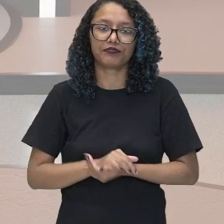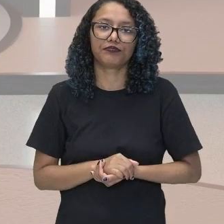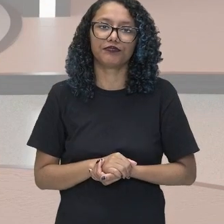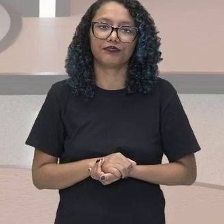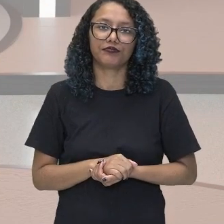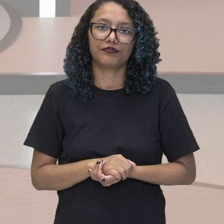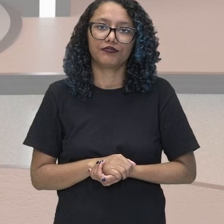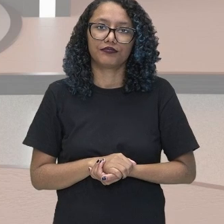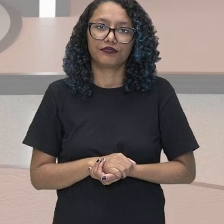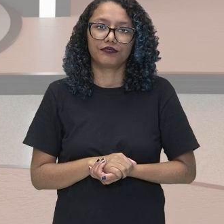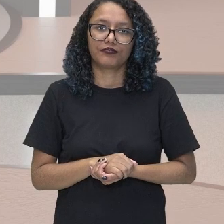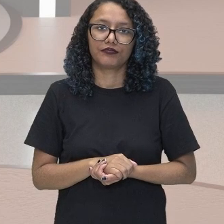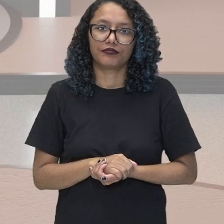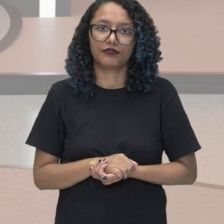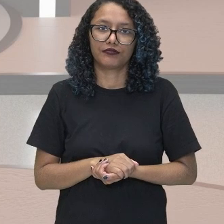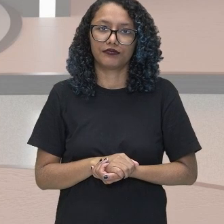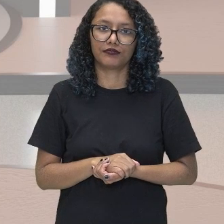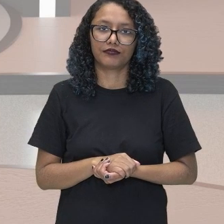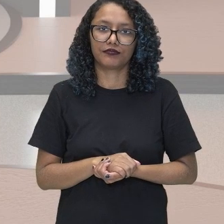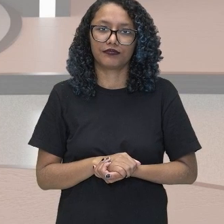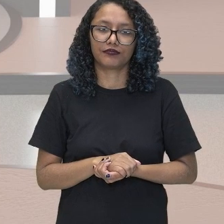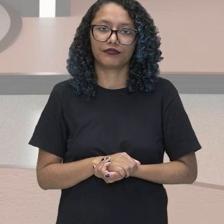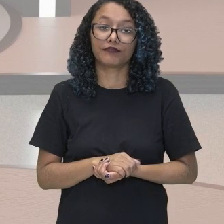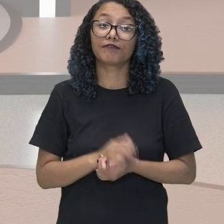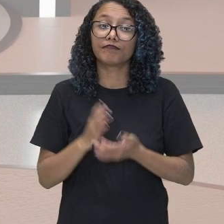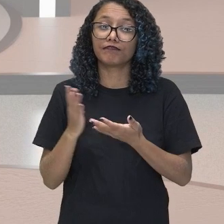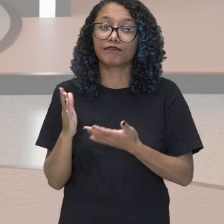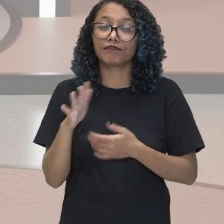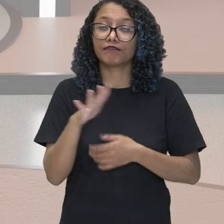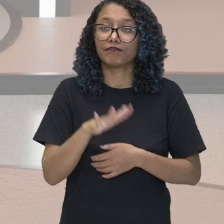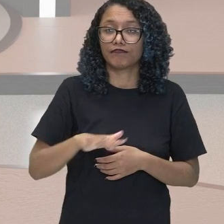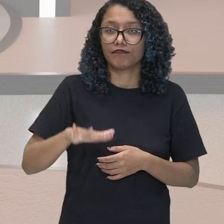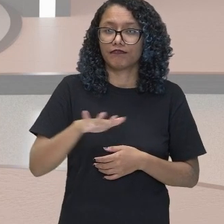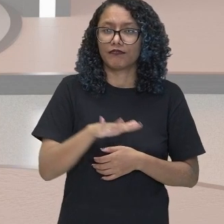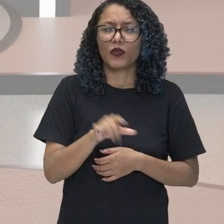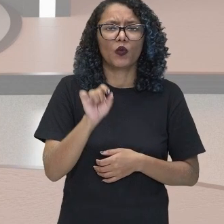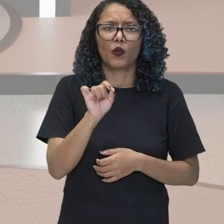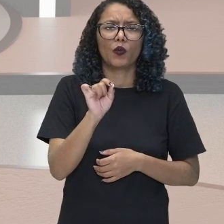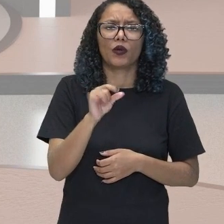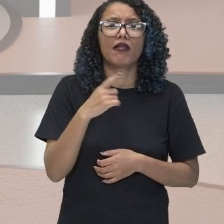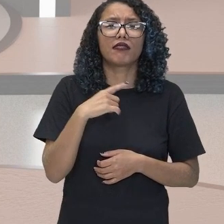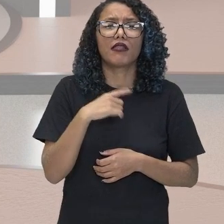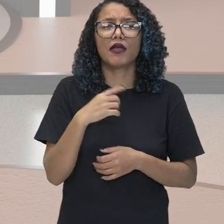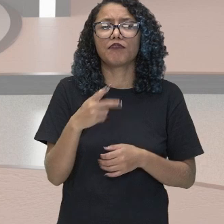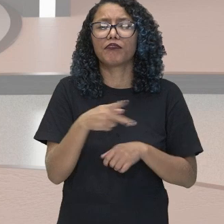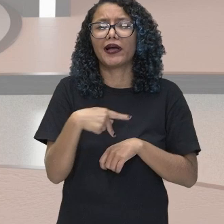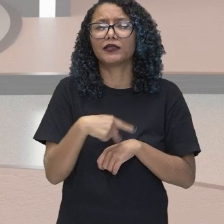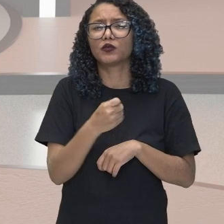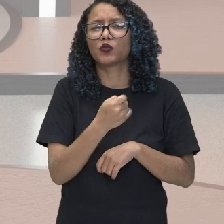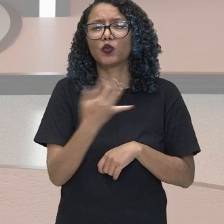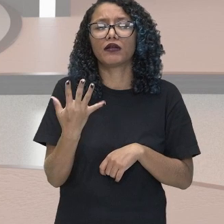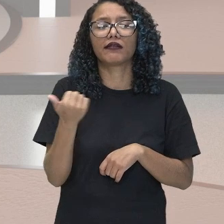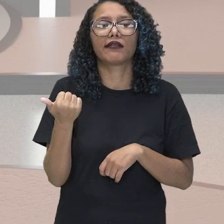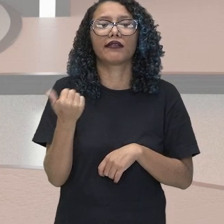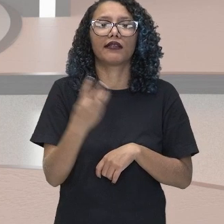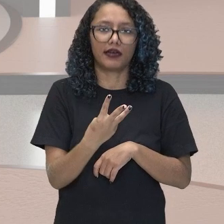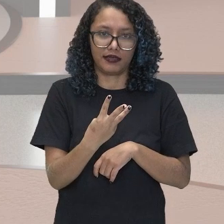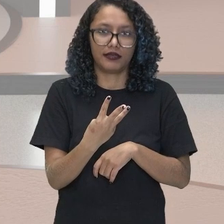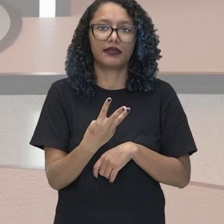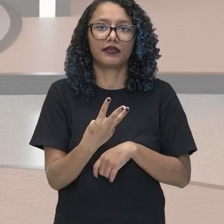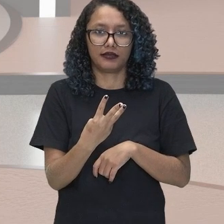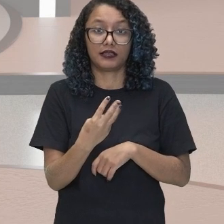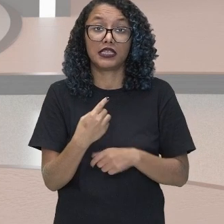Já a América Central insular, ela vai ser composta por 13 países, né? 7 eu tenho lá na